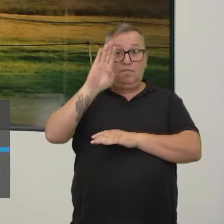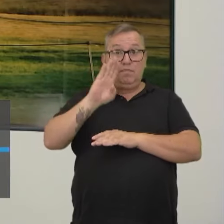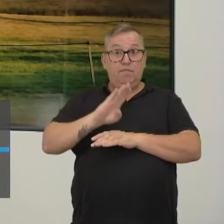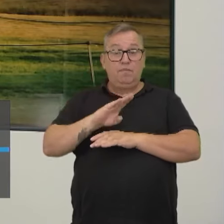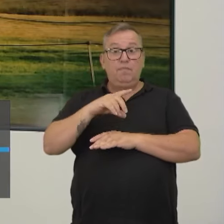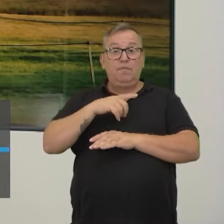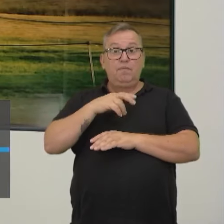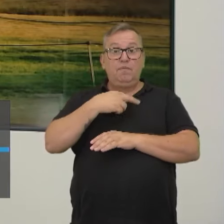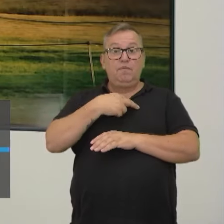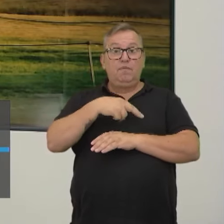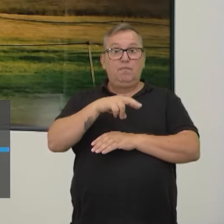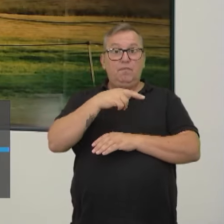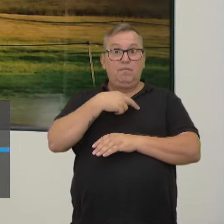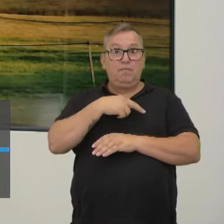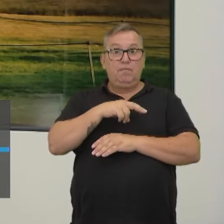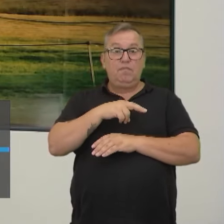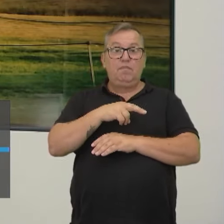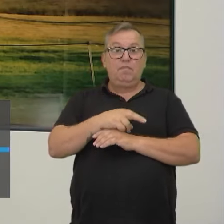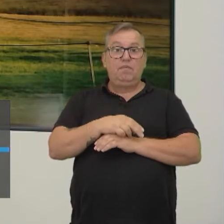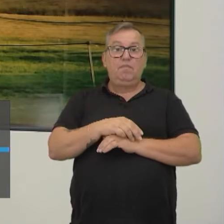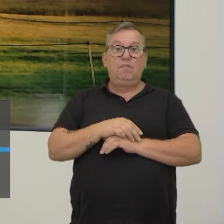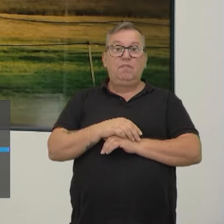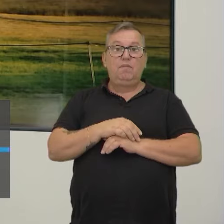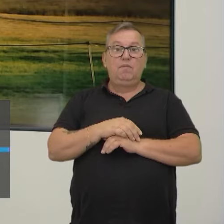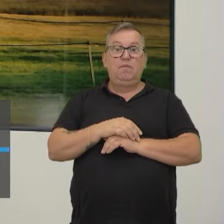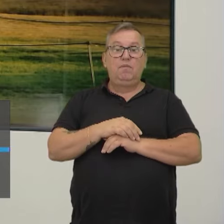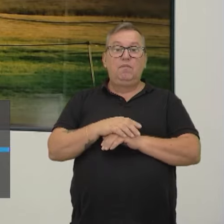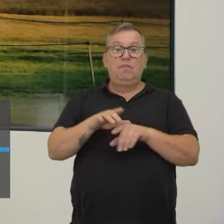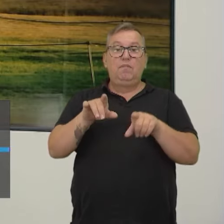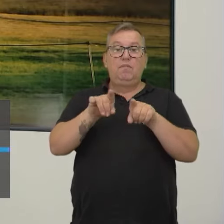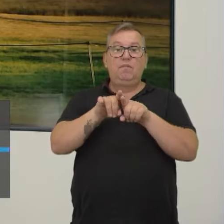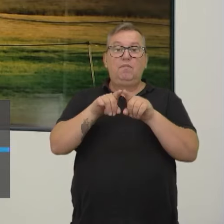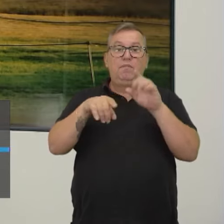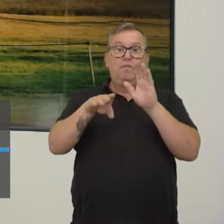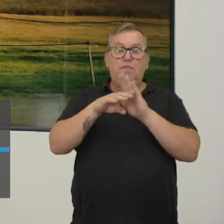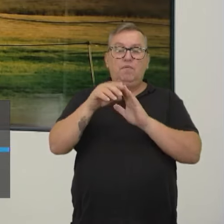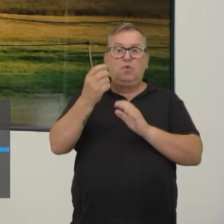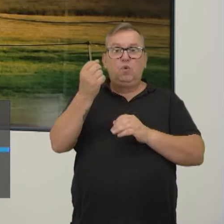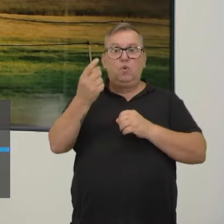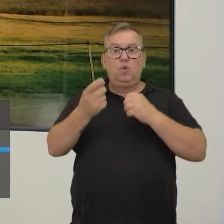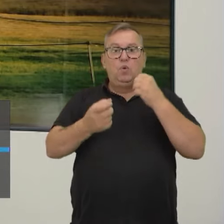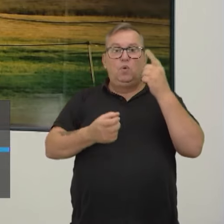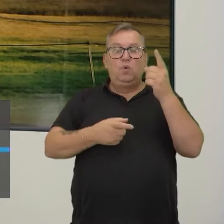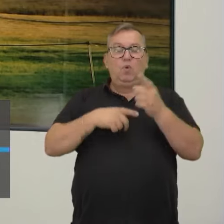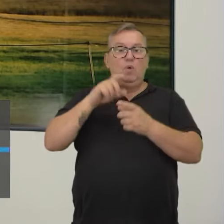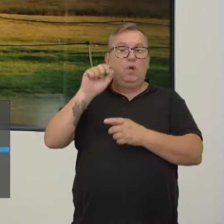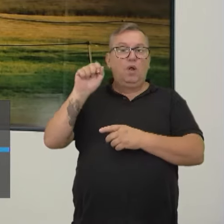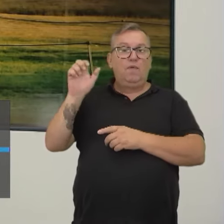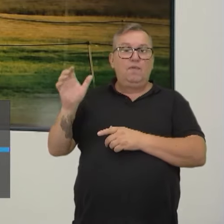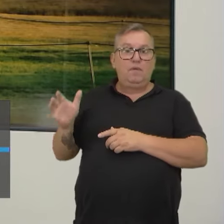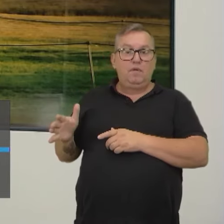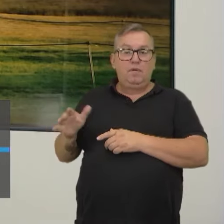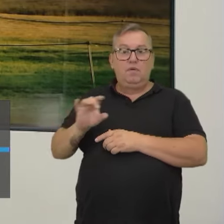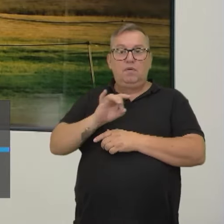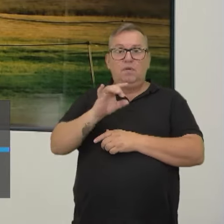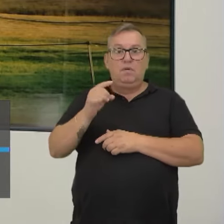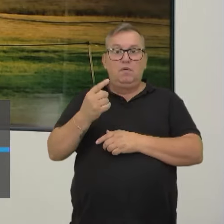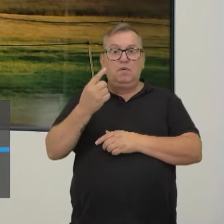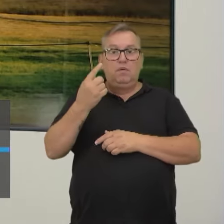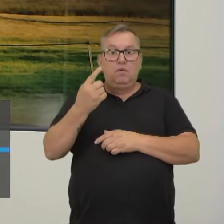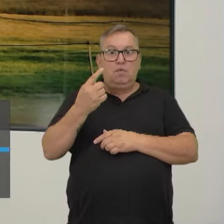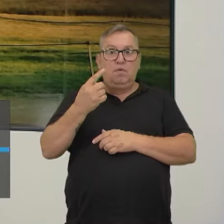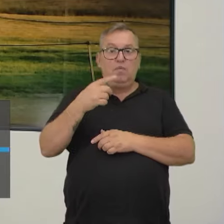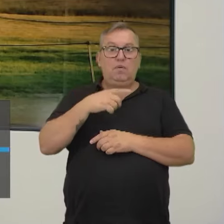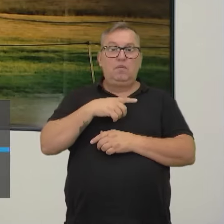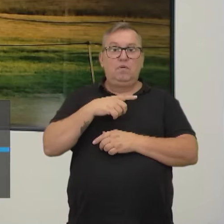tinham a religião cristã, que já praticavam o cristianismo, e depois foram chegando outros, os africanos, cada um porque na África, né,